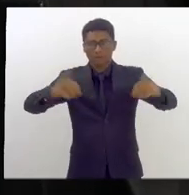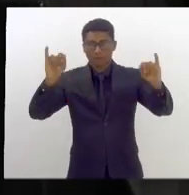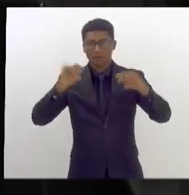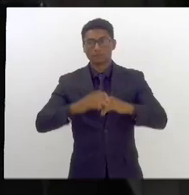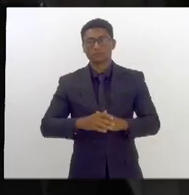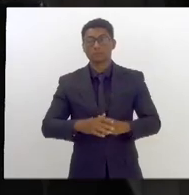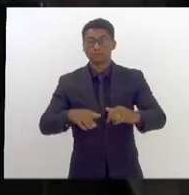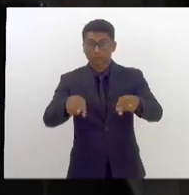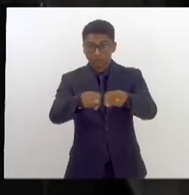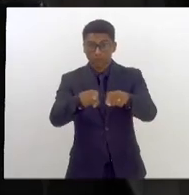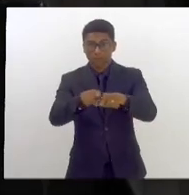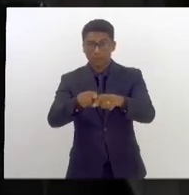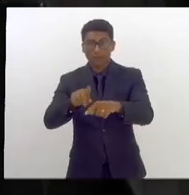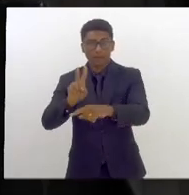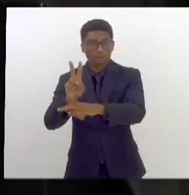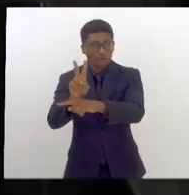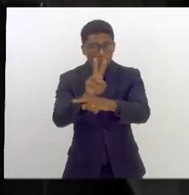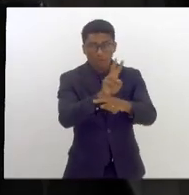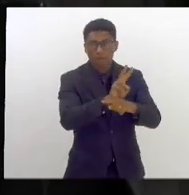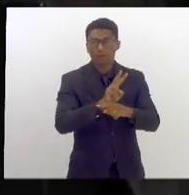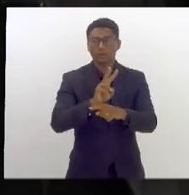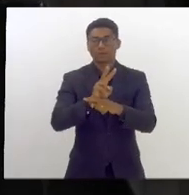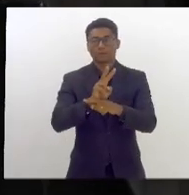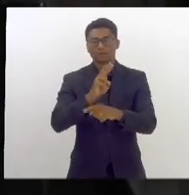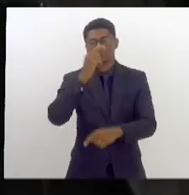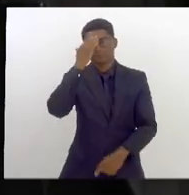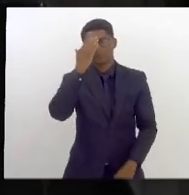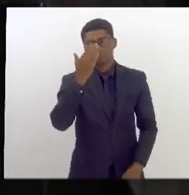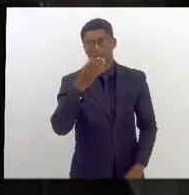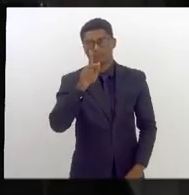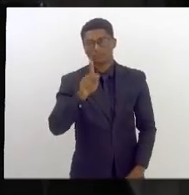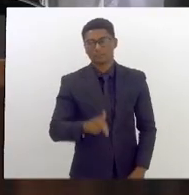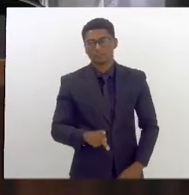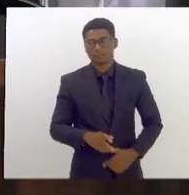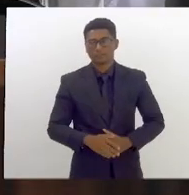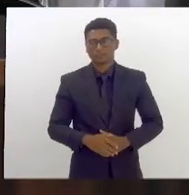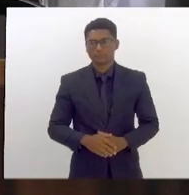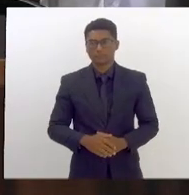a fiscalização Muito obrigado senhora presidente